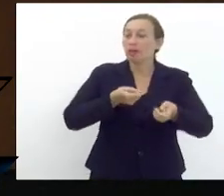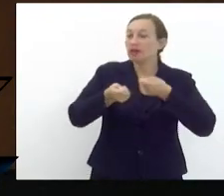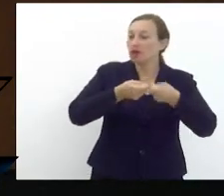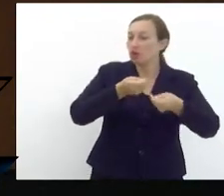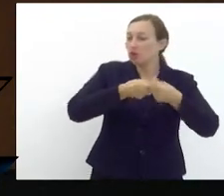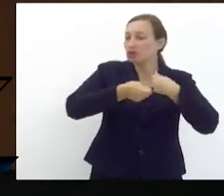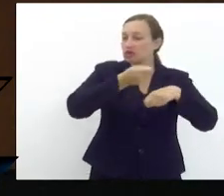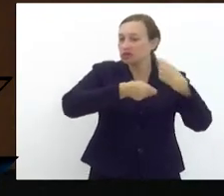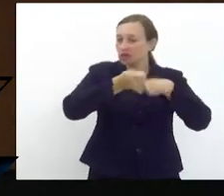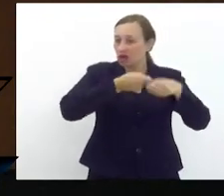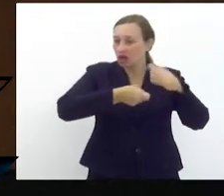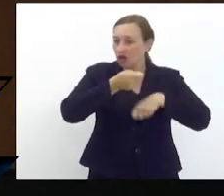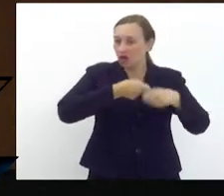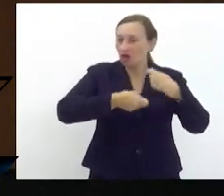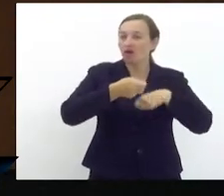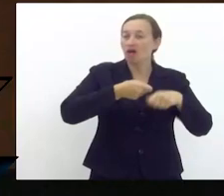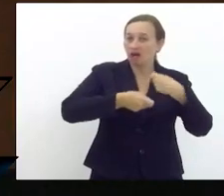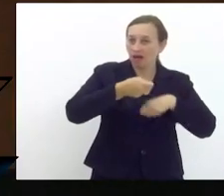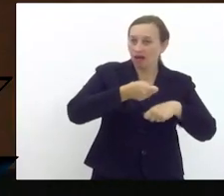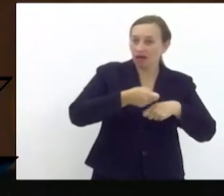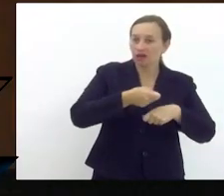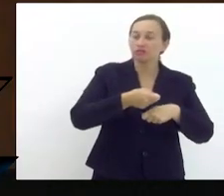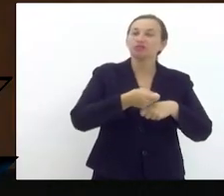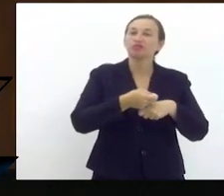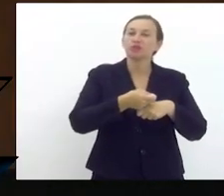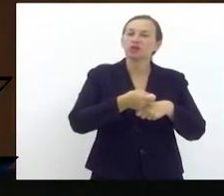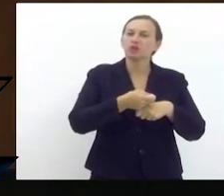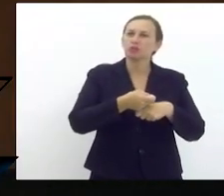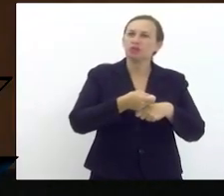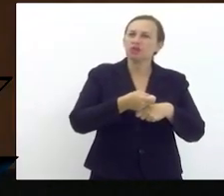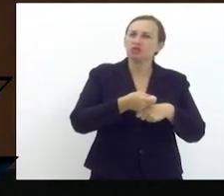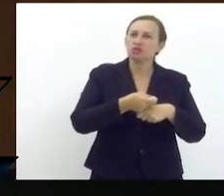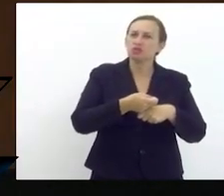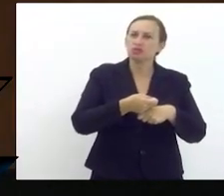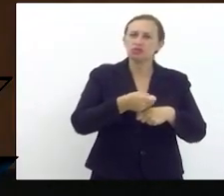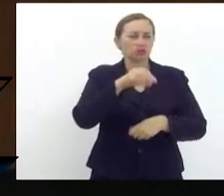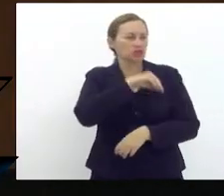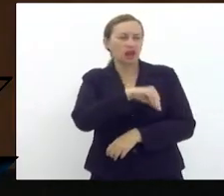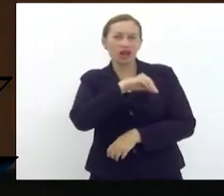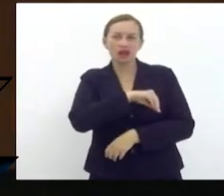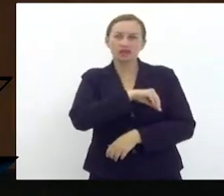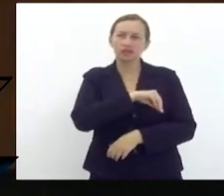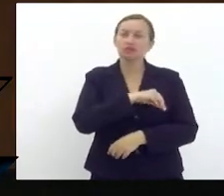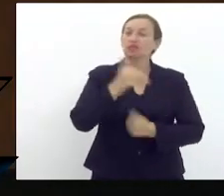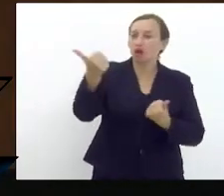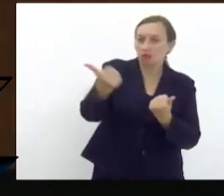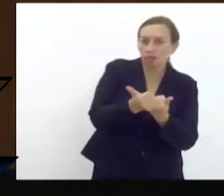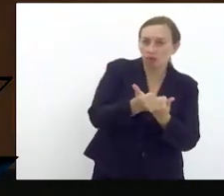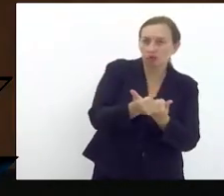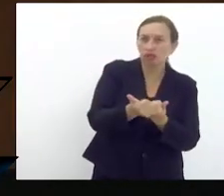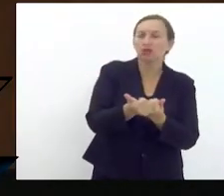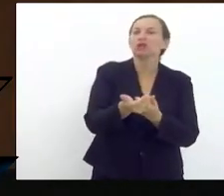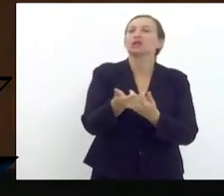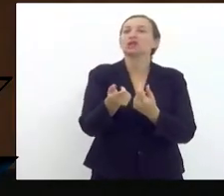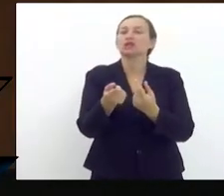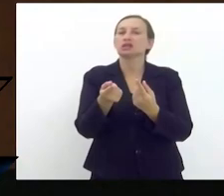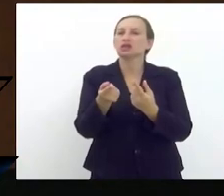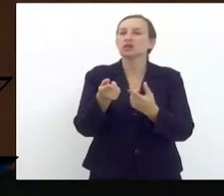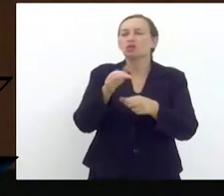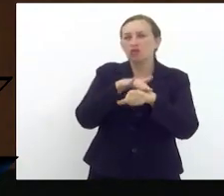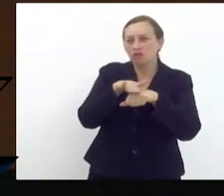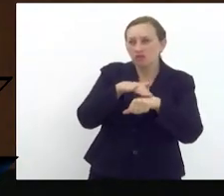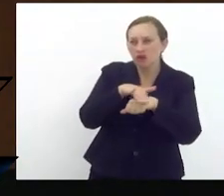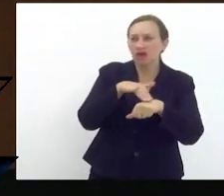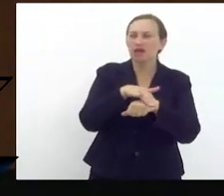do magistério então agora os deputados recorrem ao Parlamento para pedir apoio nessa negociação para pedir apoio